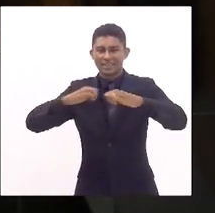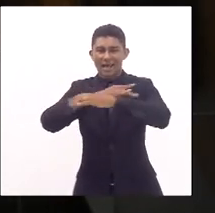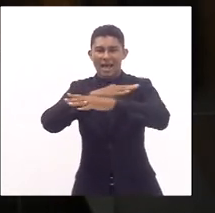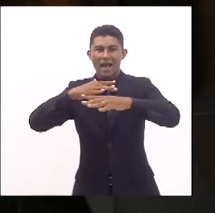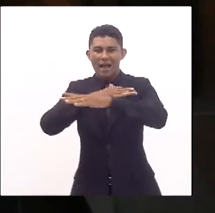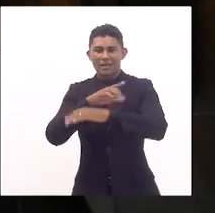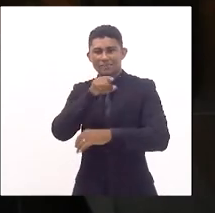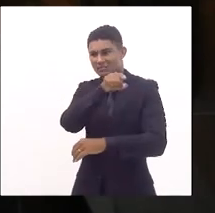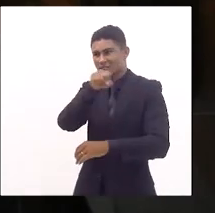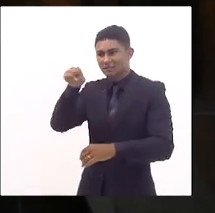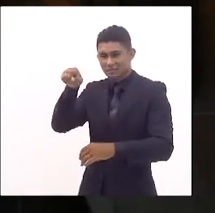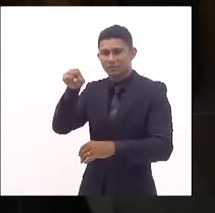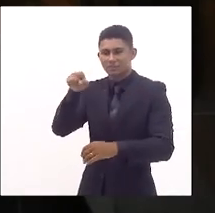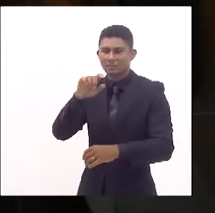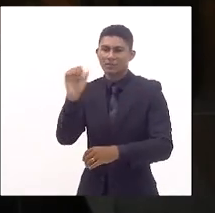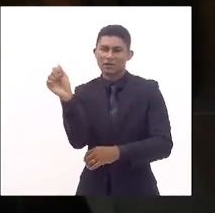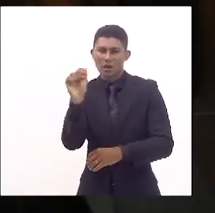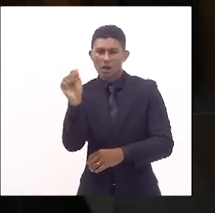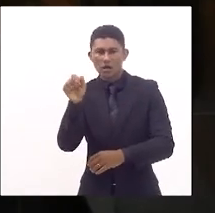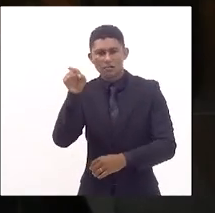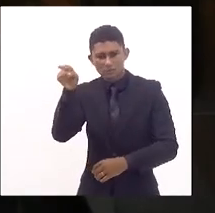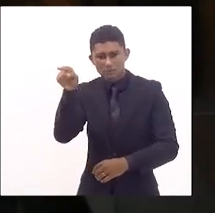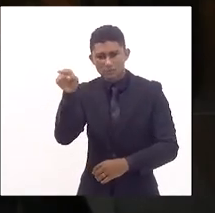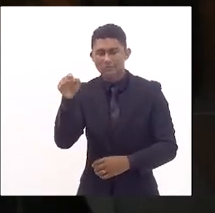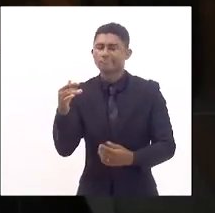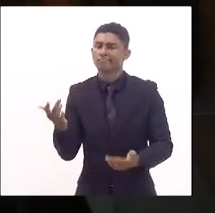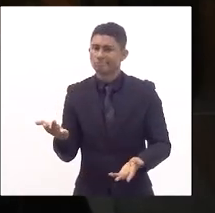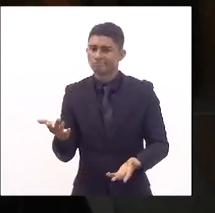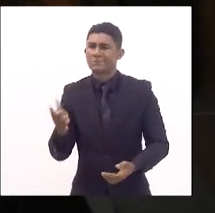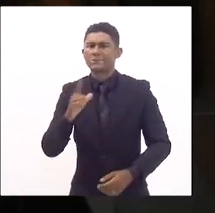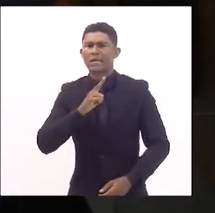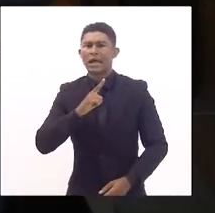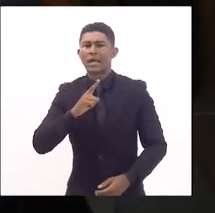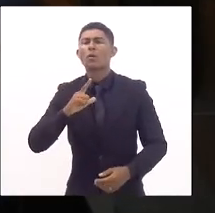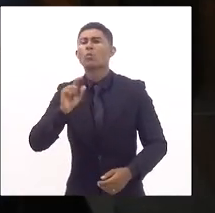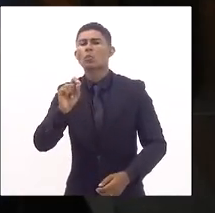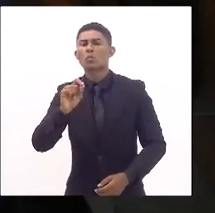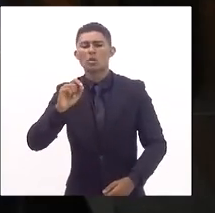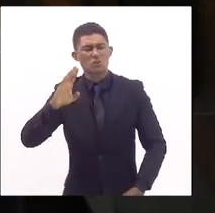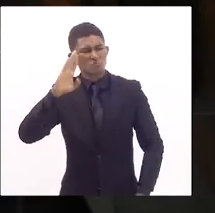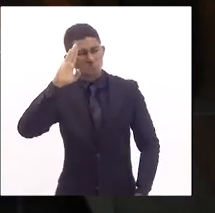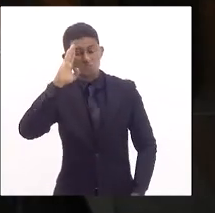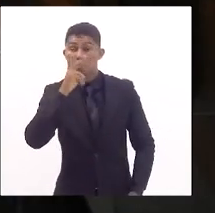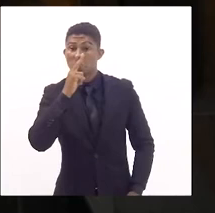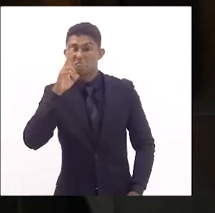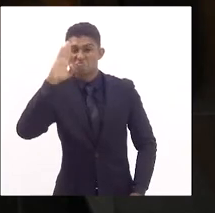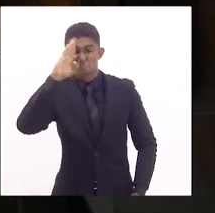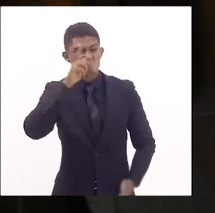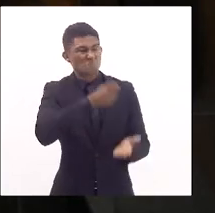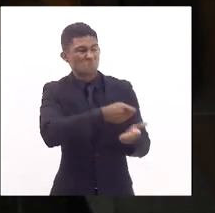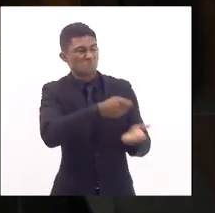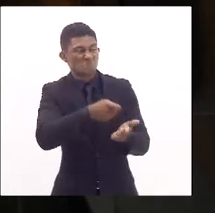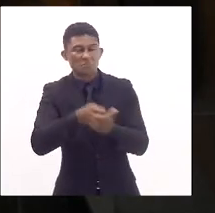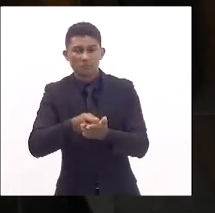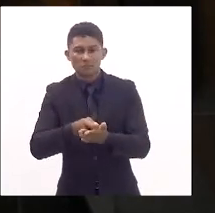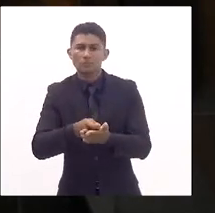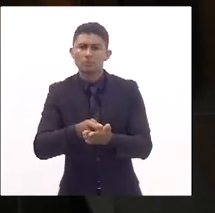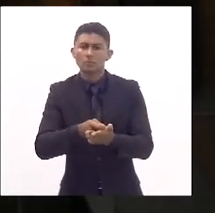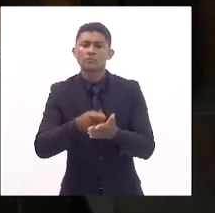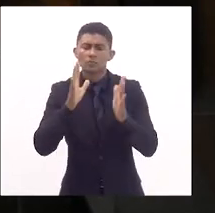da região do Lagos em Araruama existe o coronelismo sabe coronelismo é passou muito